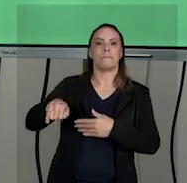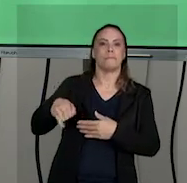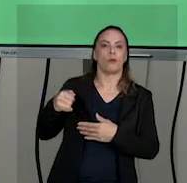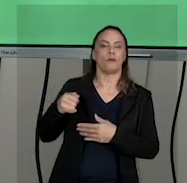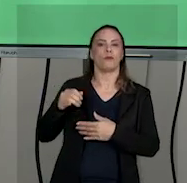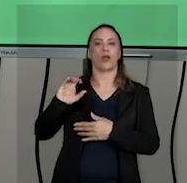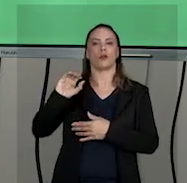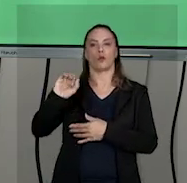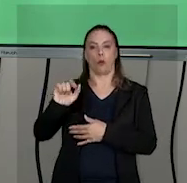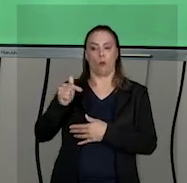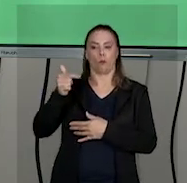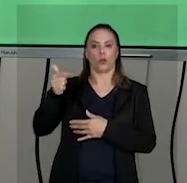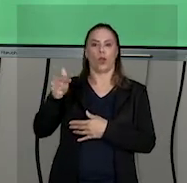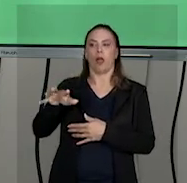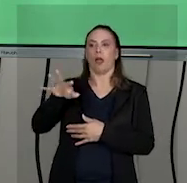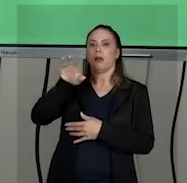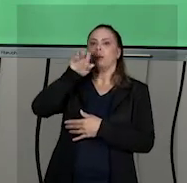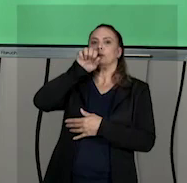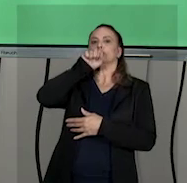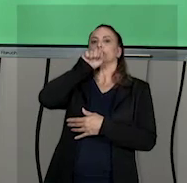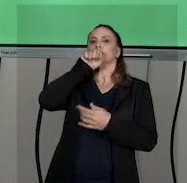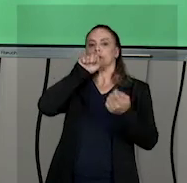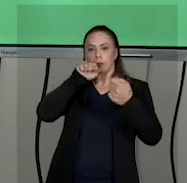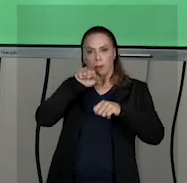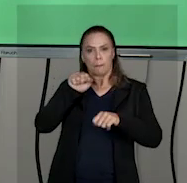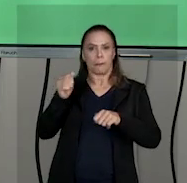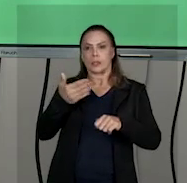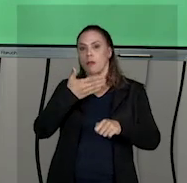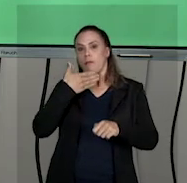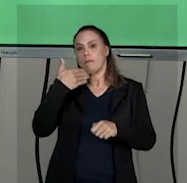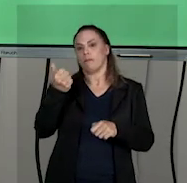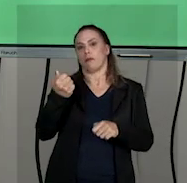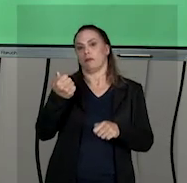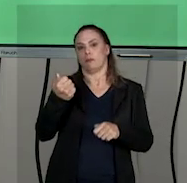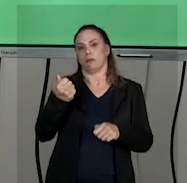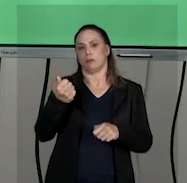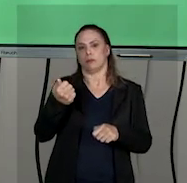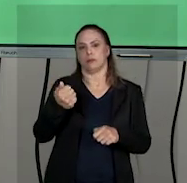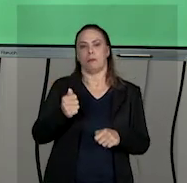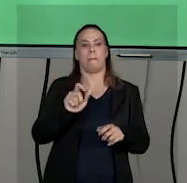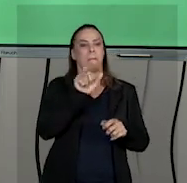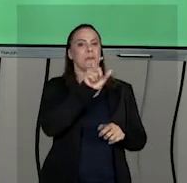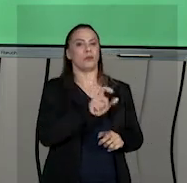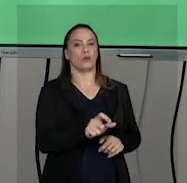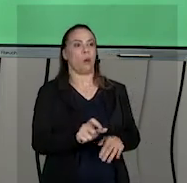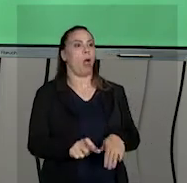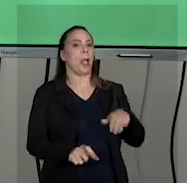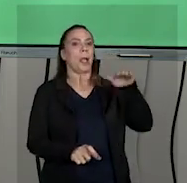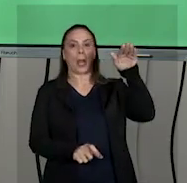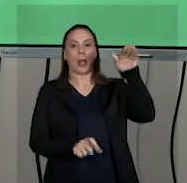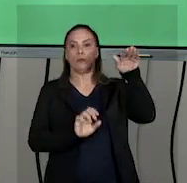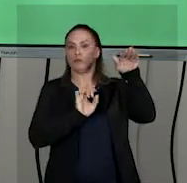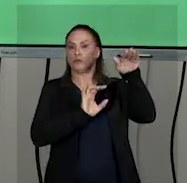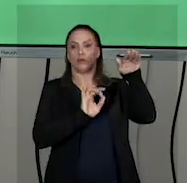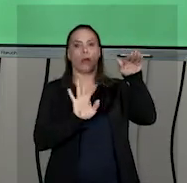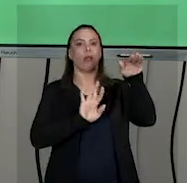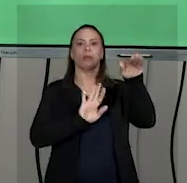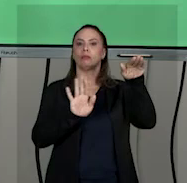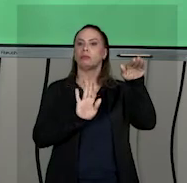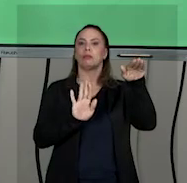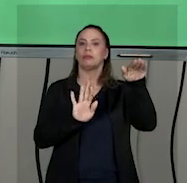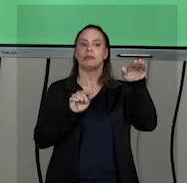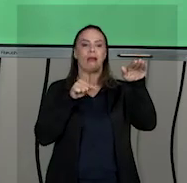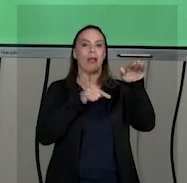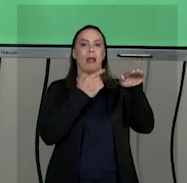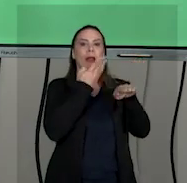ela não precisa necessariamente ser grande, ter uma caixa torácica enorme, se ela não tiver prática física